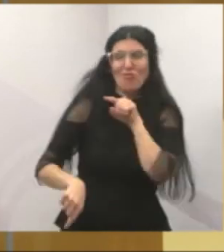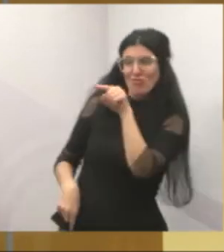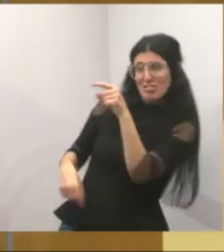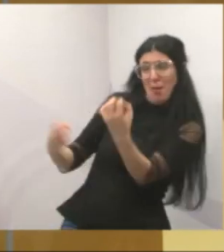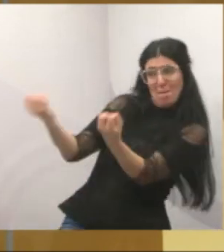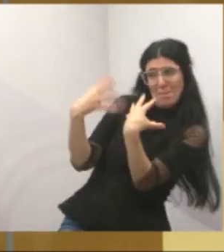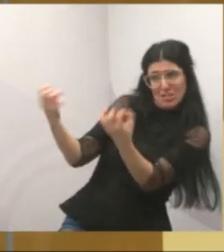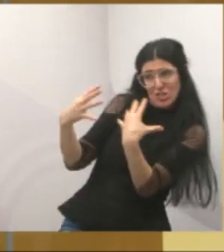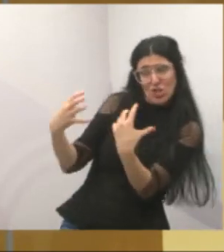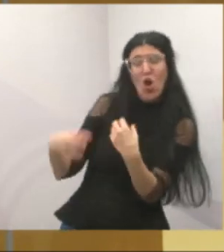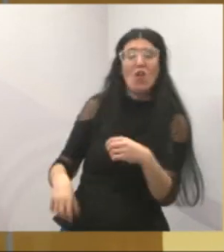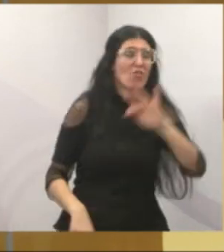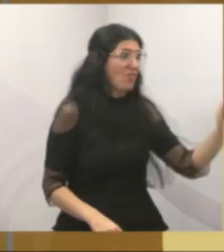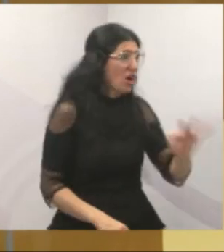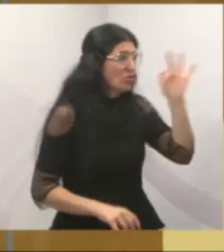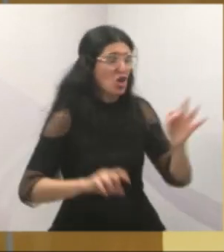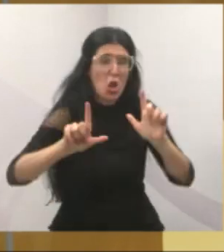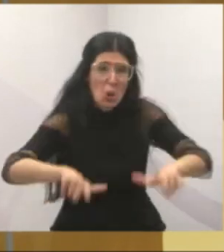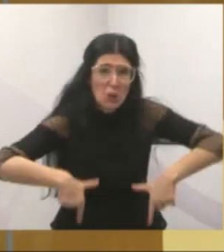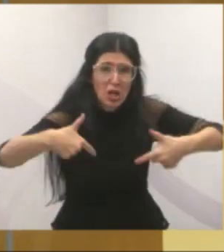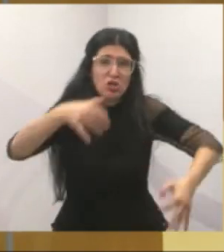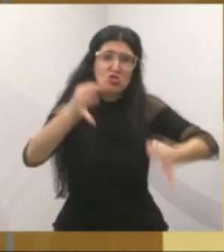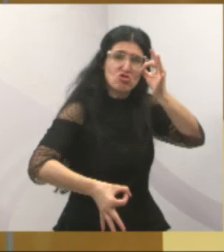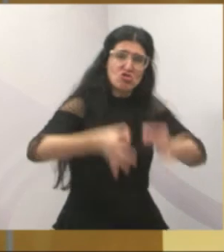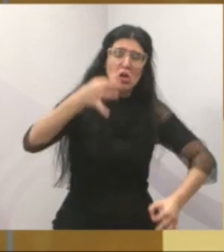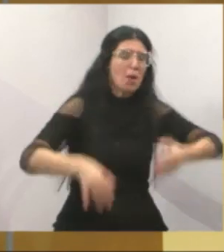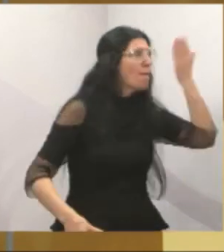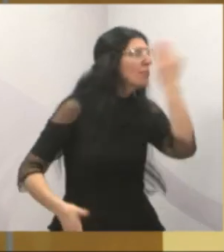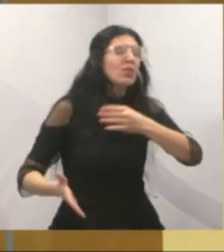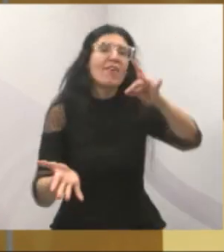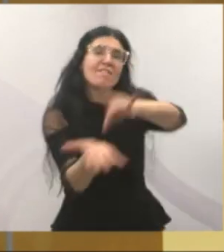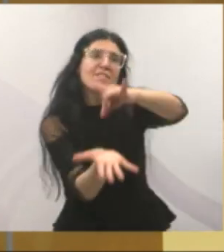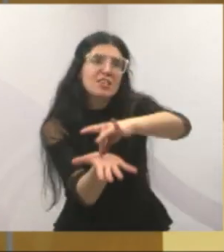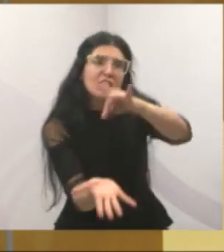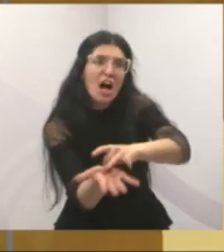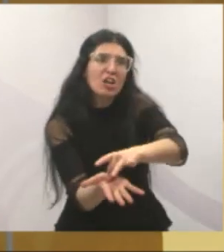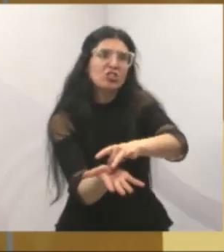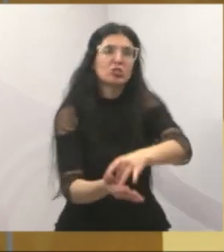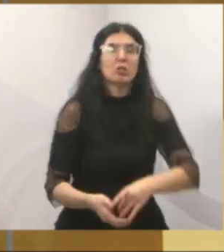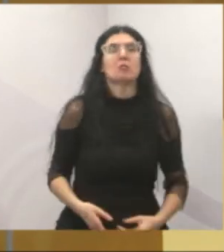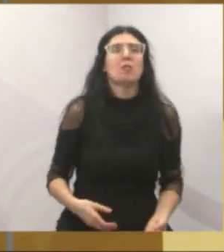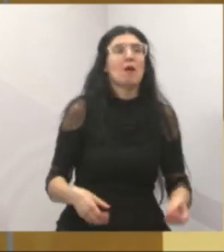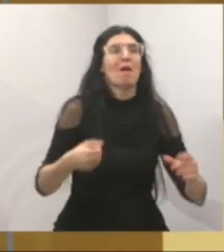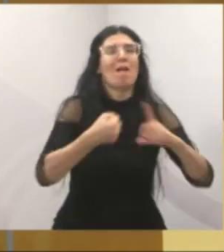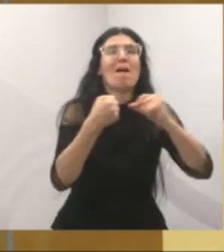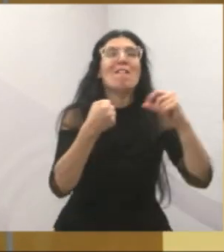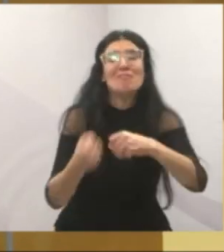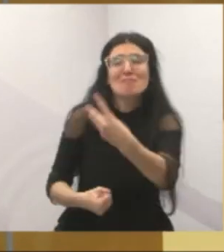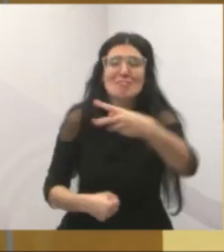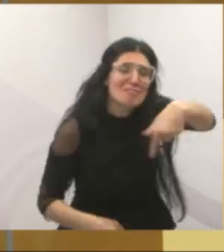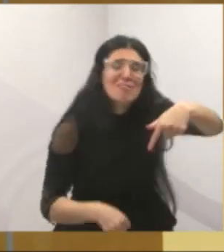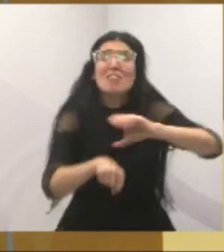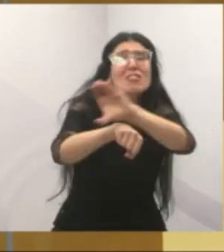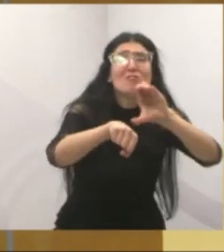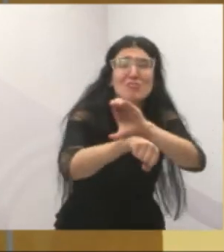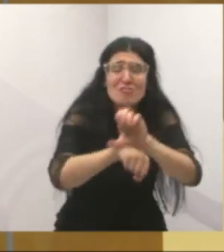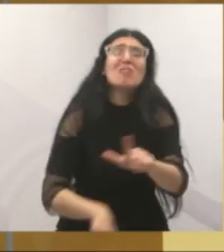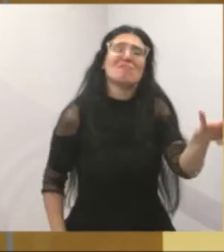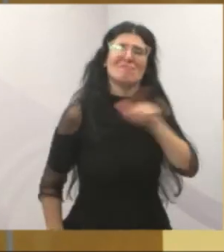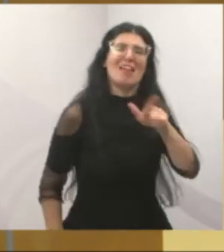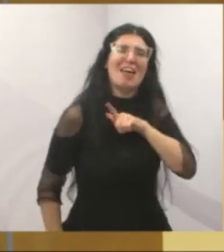faculdade. Lutar pela justiça, transparência e a probidade dos atos públicos que estão no artigo 37 da Constituição. Muito obrigado.